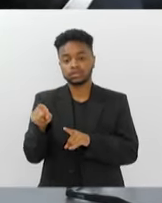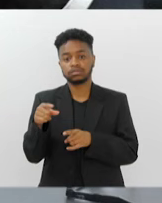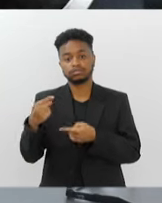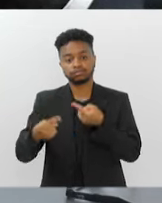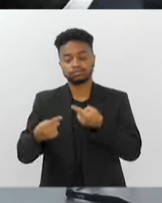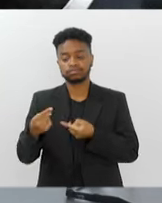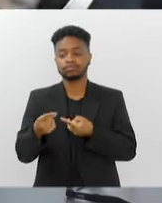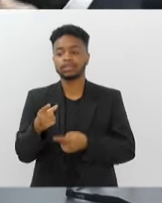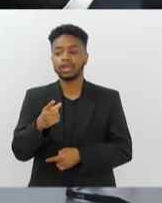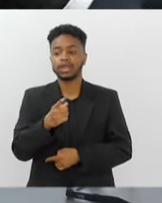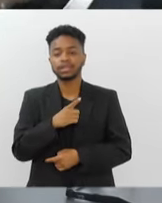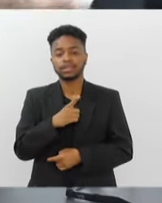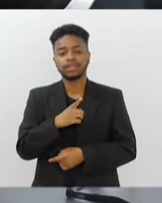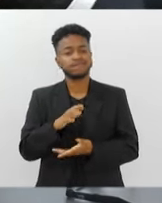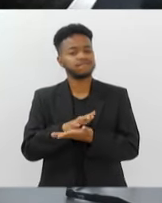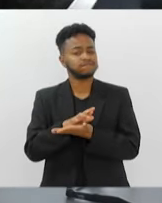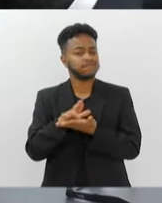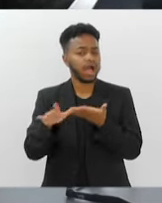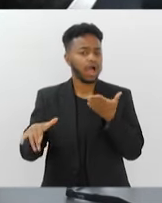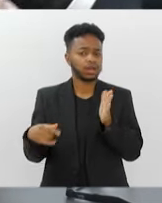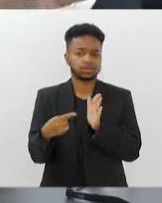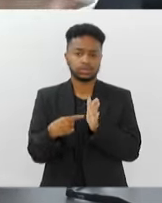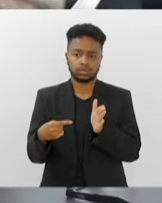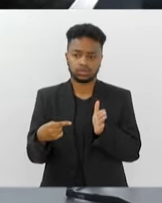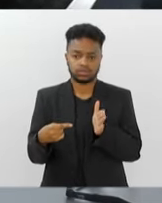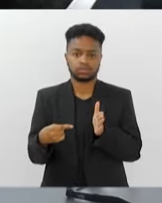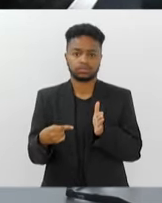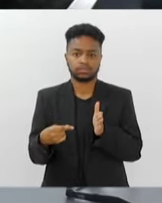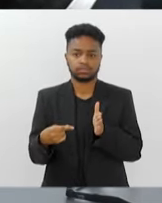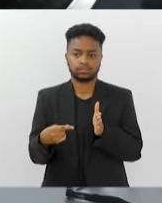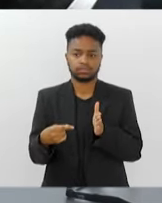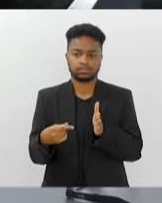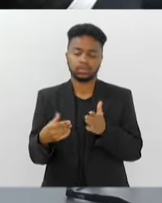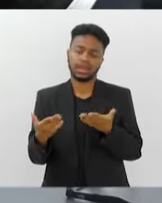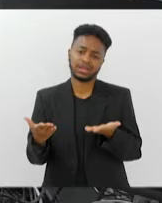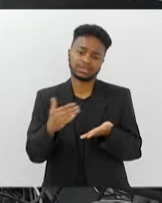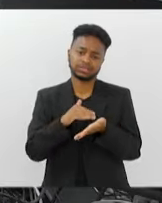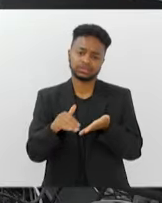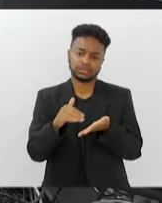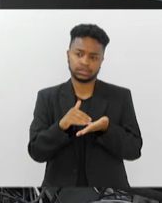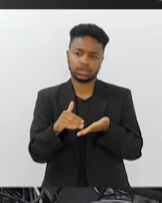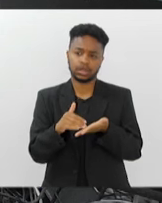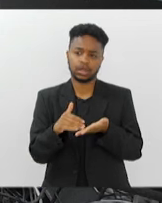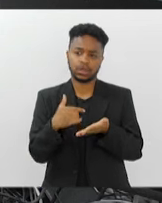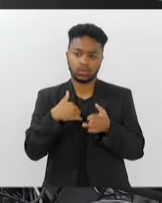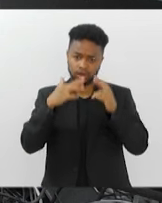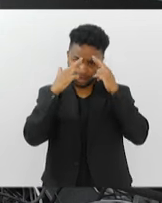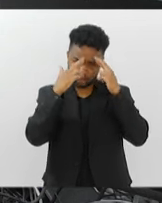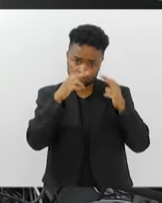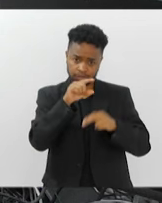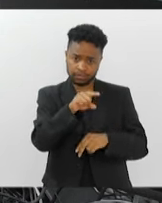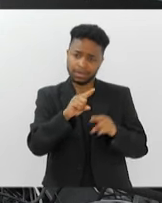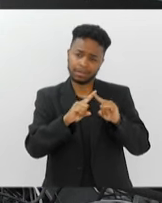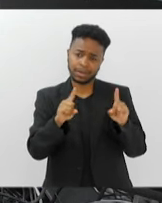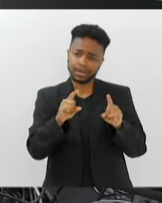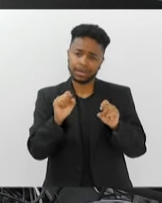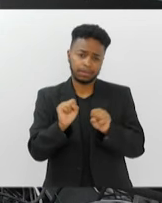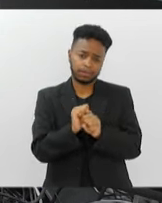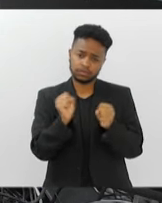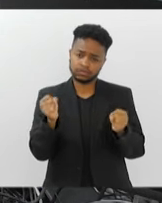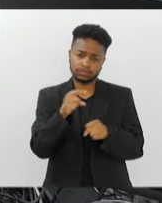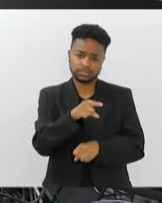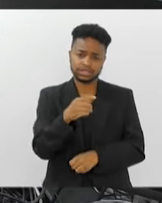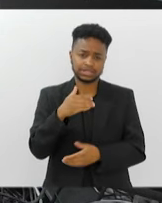a gente recebe diversas milhares de denúncia mas me permita secretário com todo respeito a vossa senhoria não é possível que o senhor como